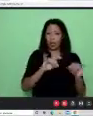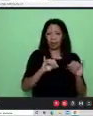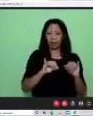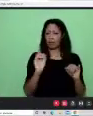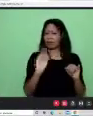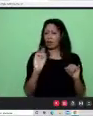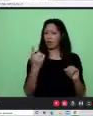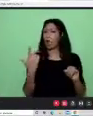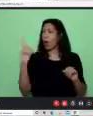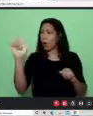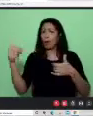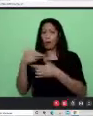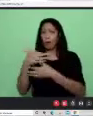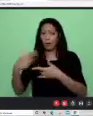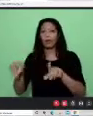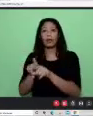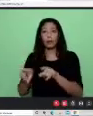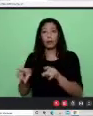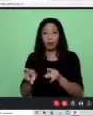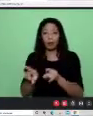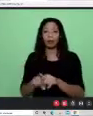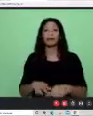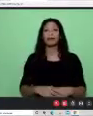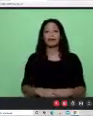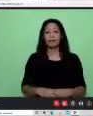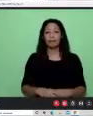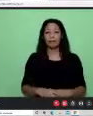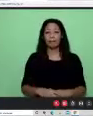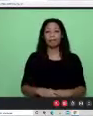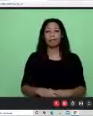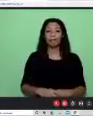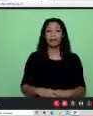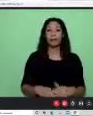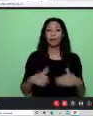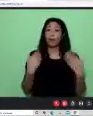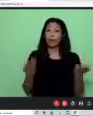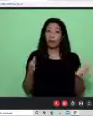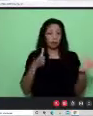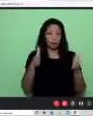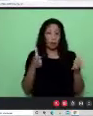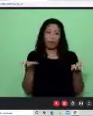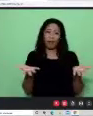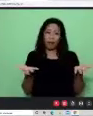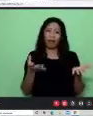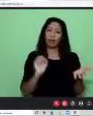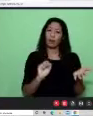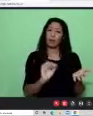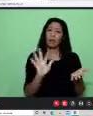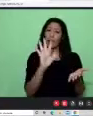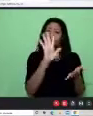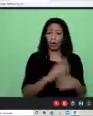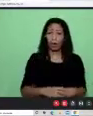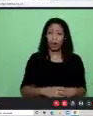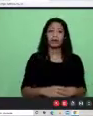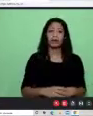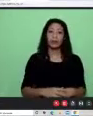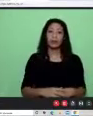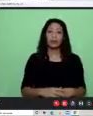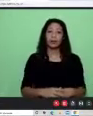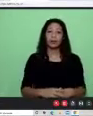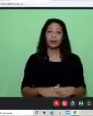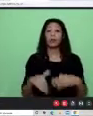vai ser mais, pelo menos não nesse momento, que está tão caro, por essas pedras de paralelepípedo. Então, assim, essa obra, ele